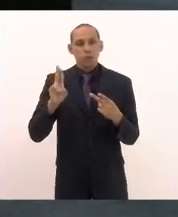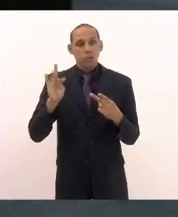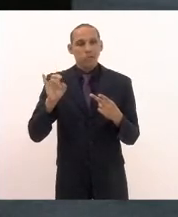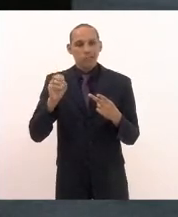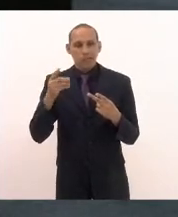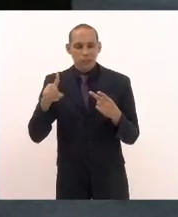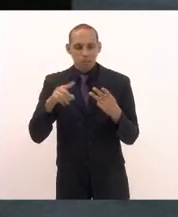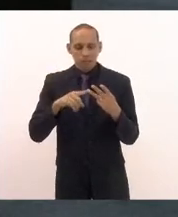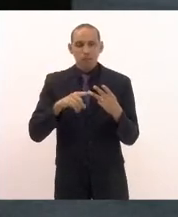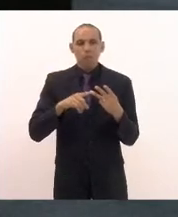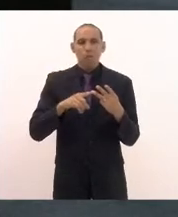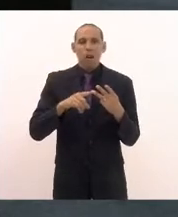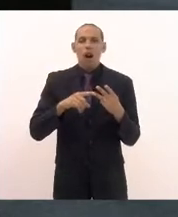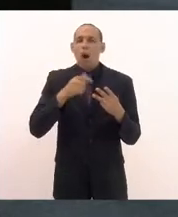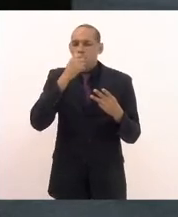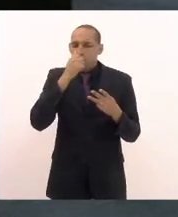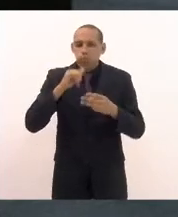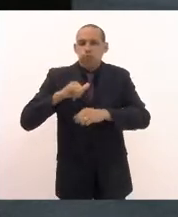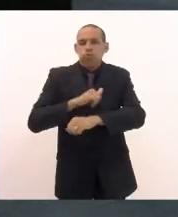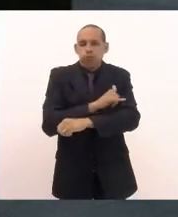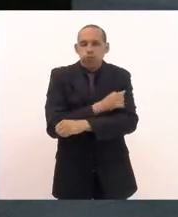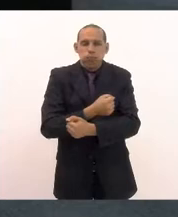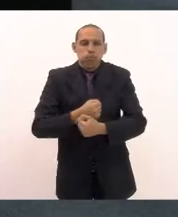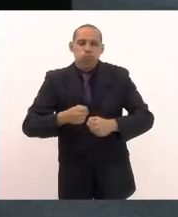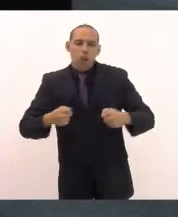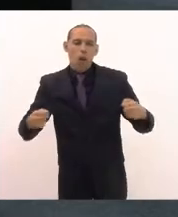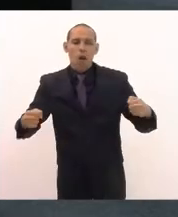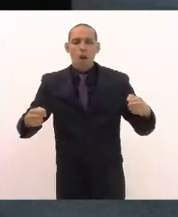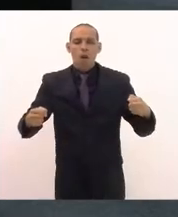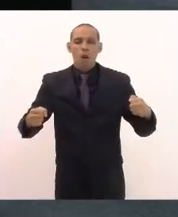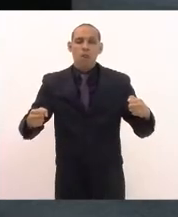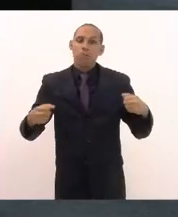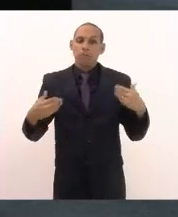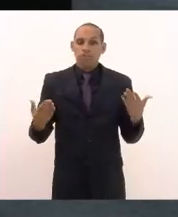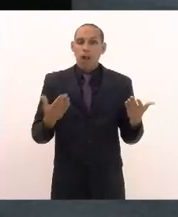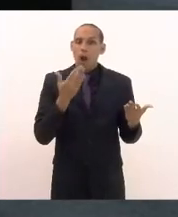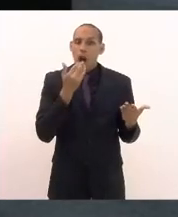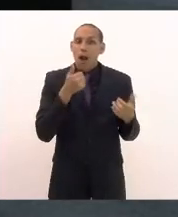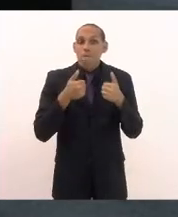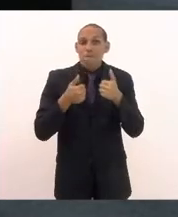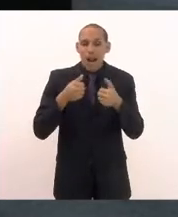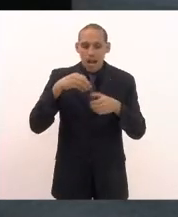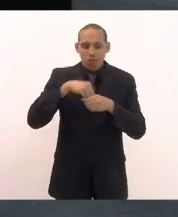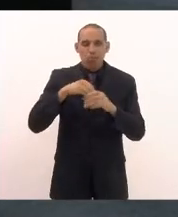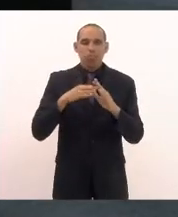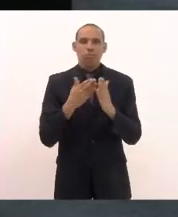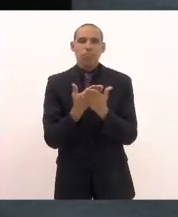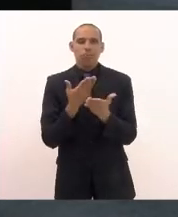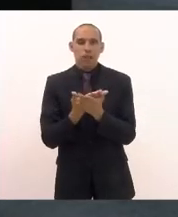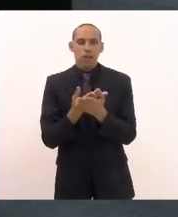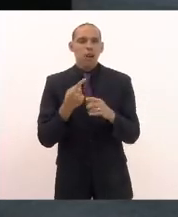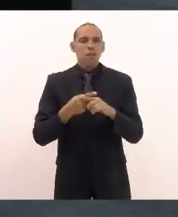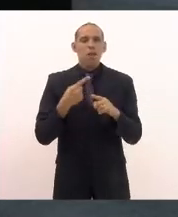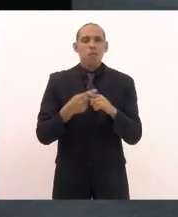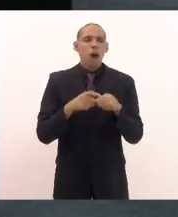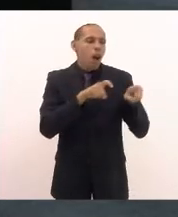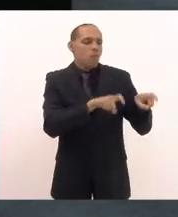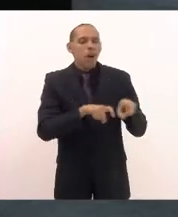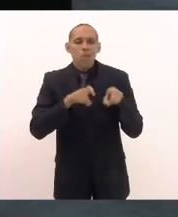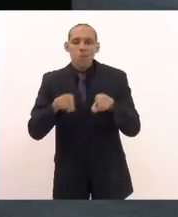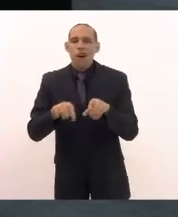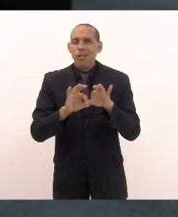para uma alimentação saudável na escola, que esteja referenciada na produção de alimentos da agricultura familiar,